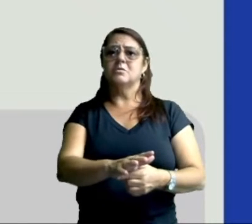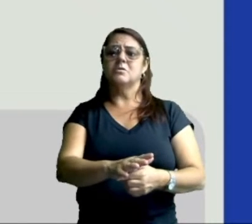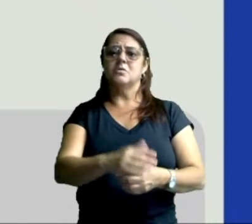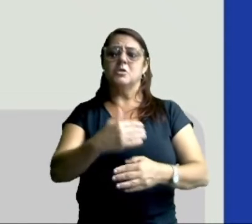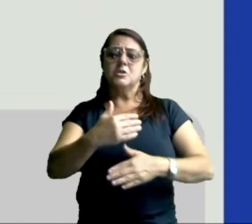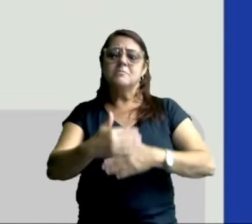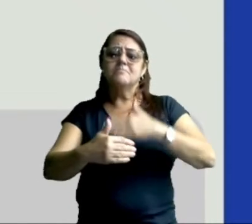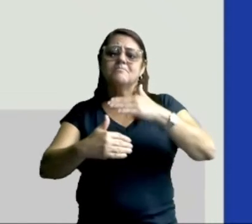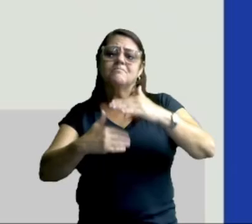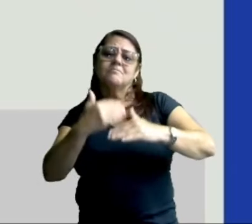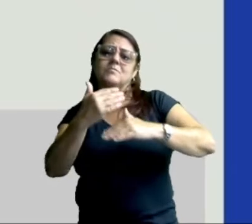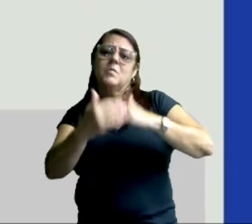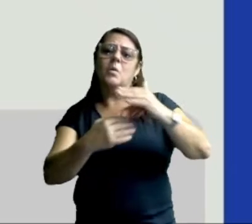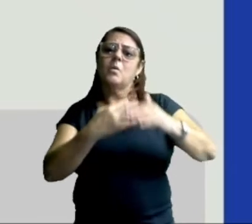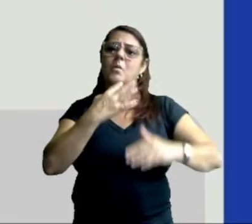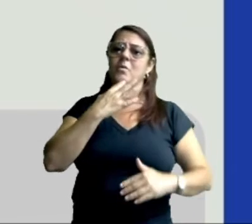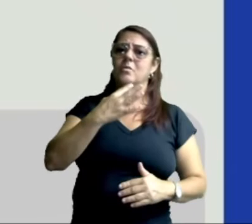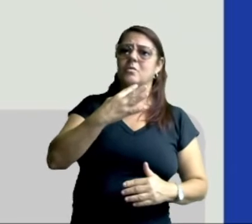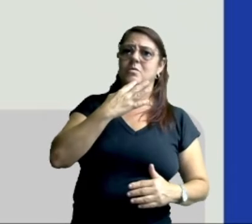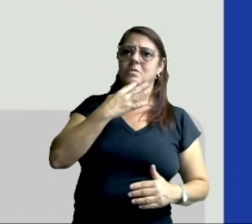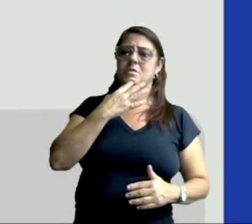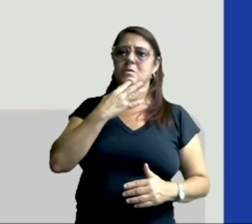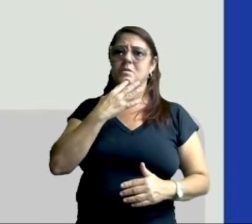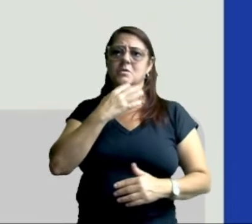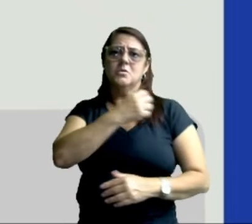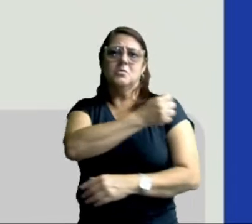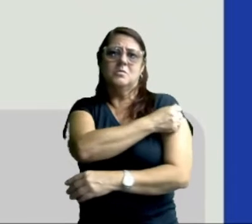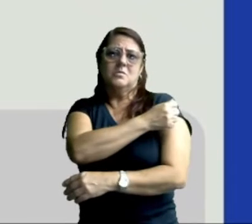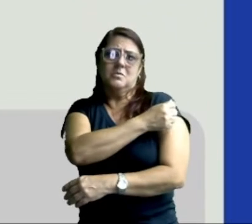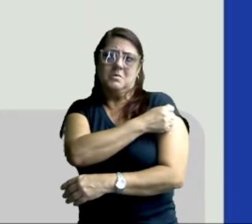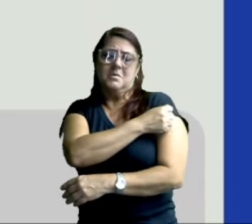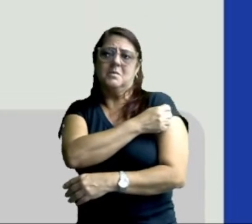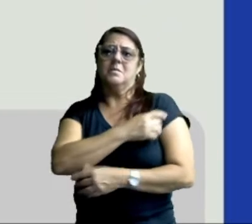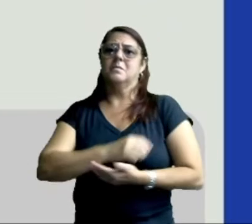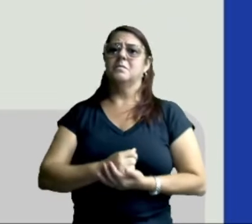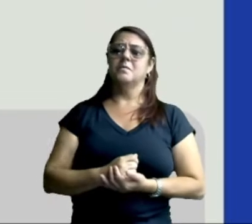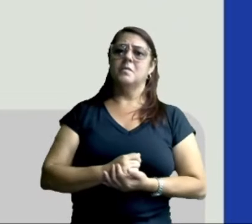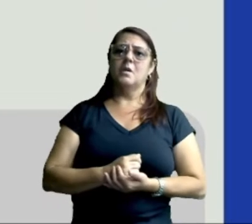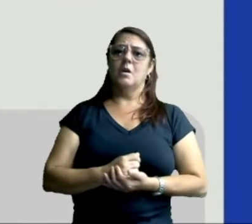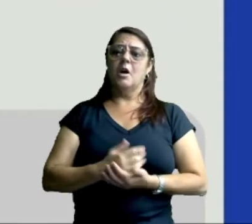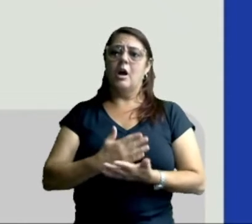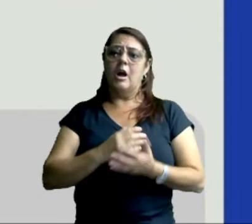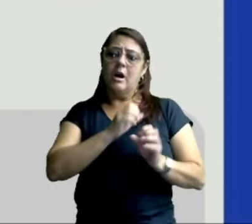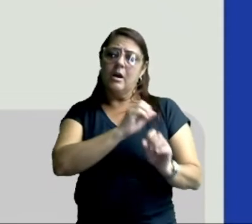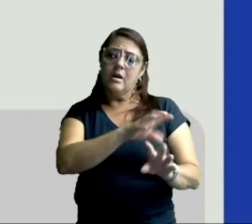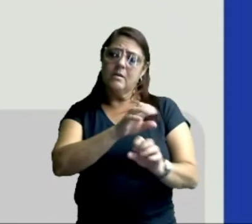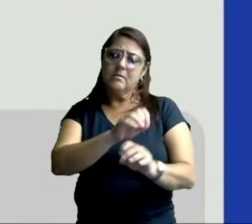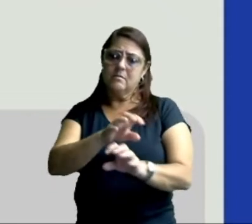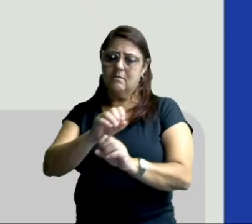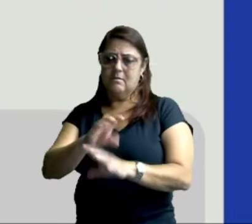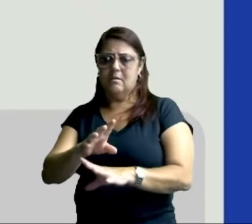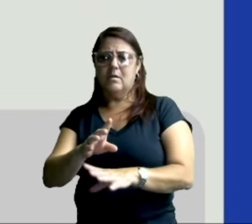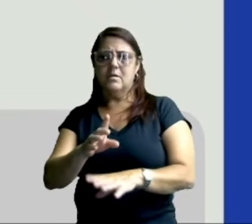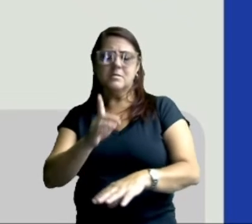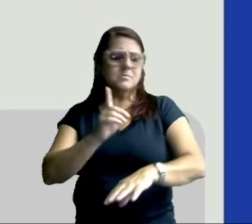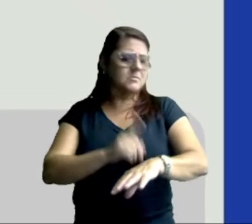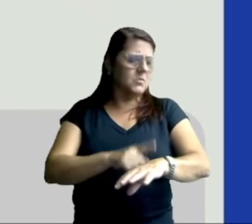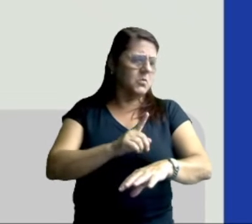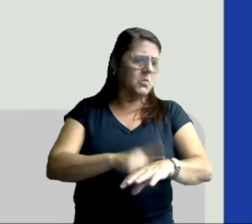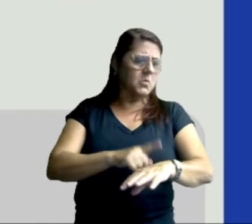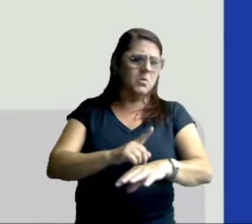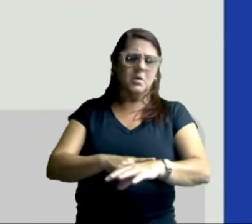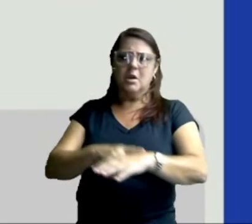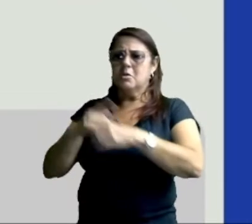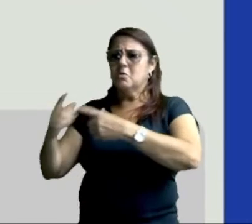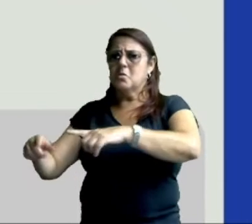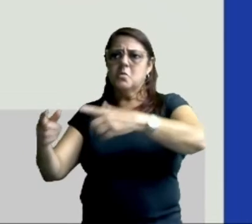de construção do conhecimento dos nossos estudantes, levando a educação a toda hora, em